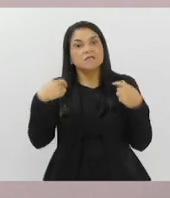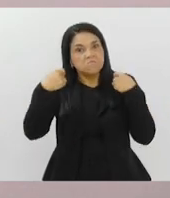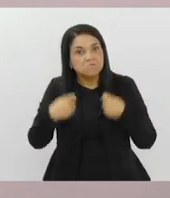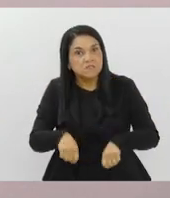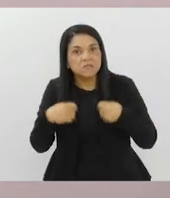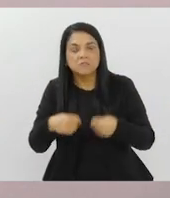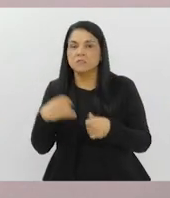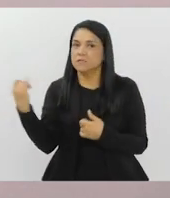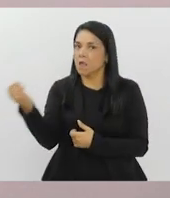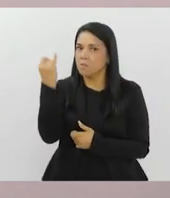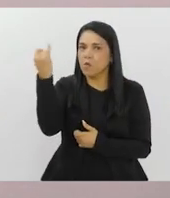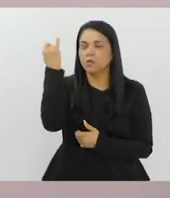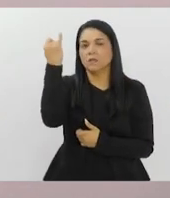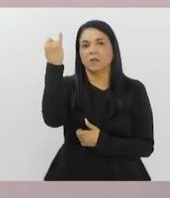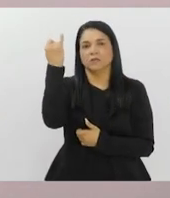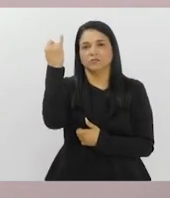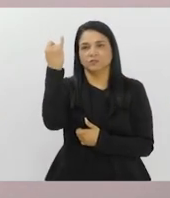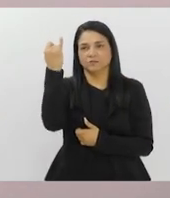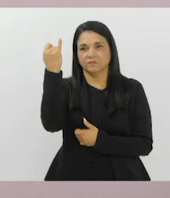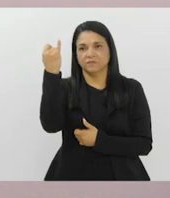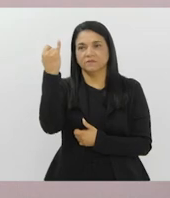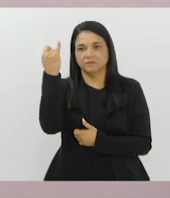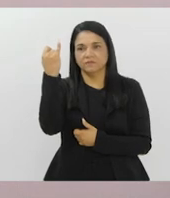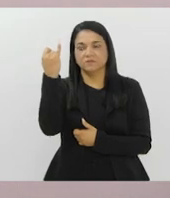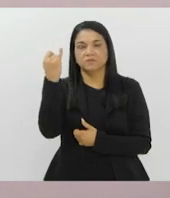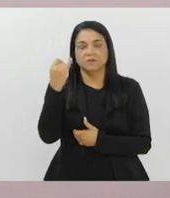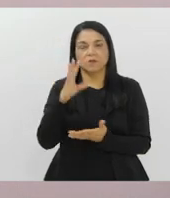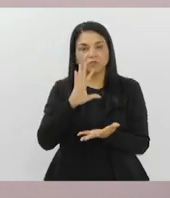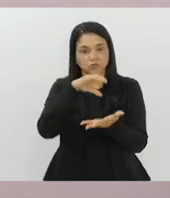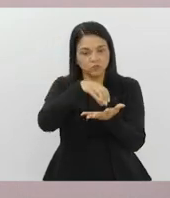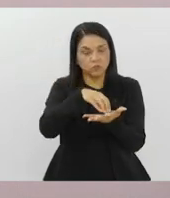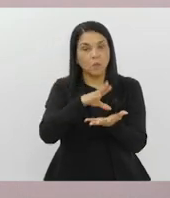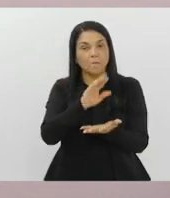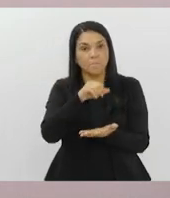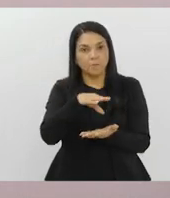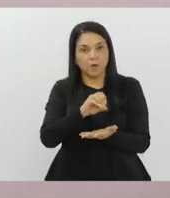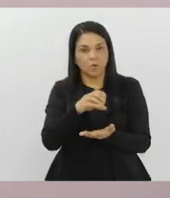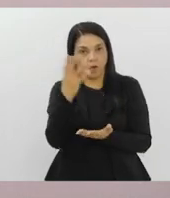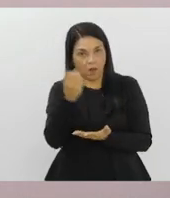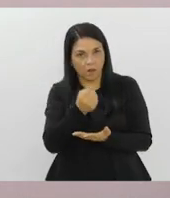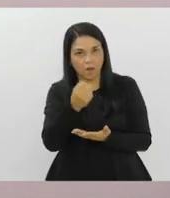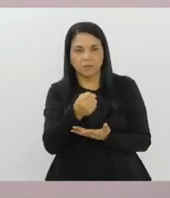e importante com relação aos bancos de leite. Então, só